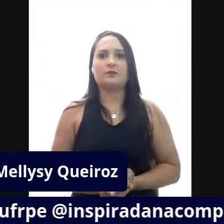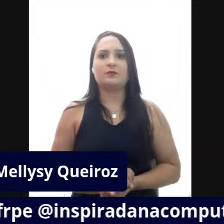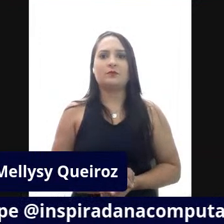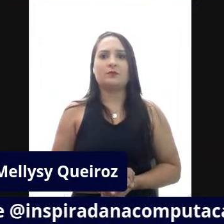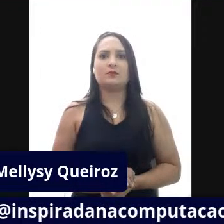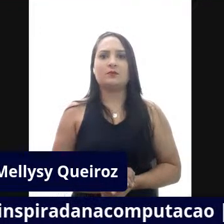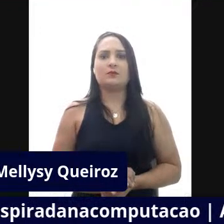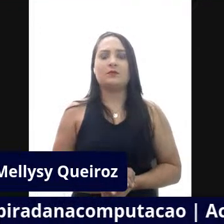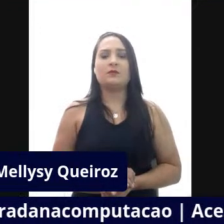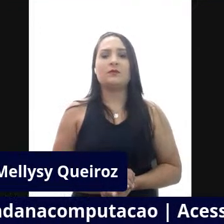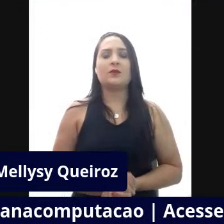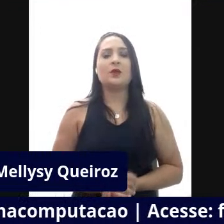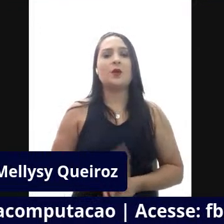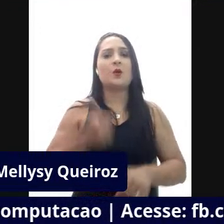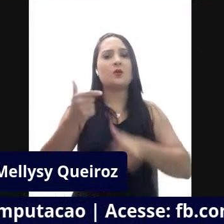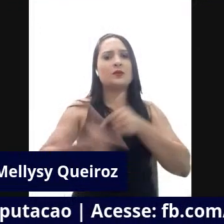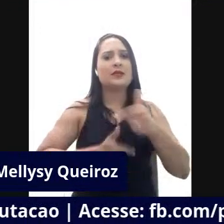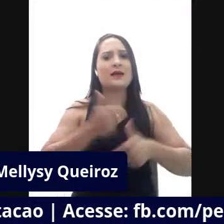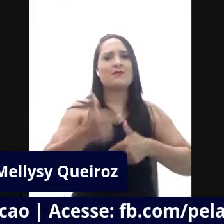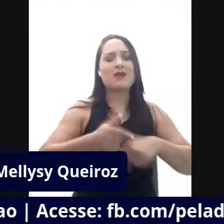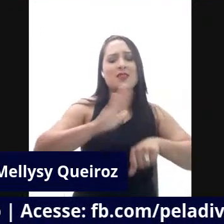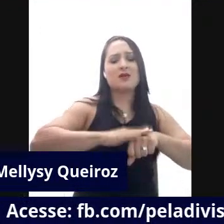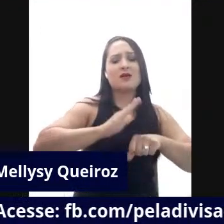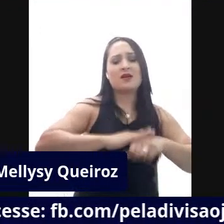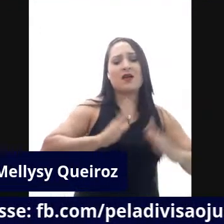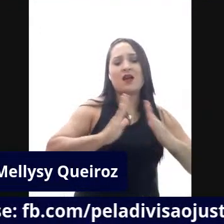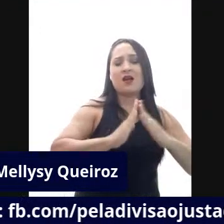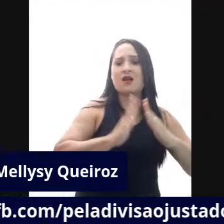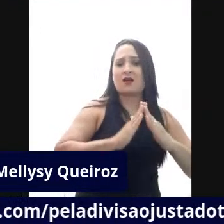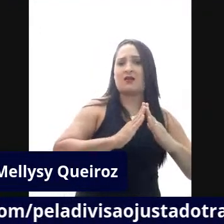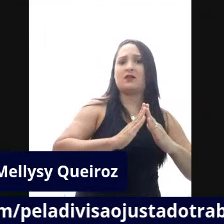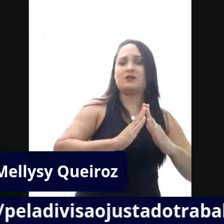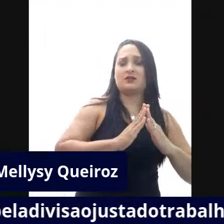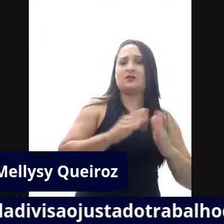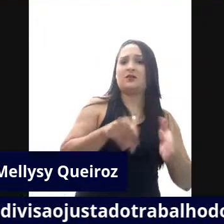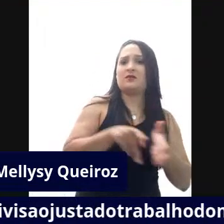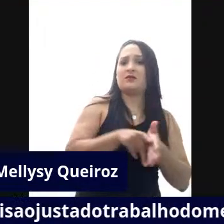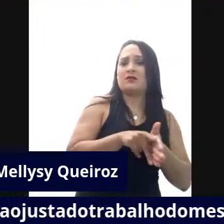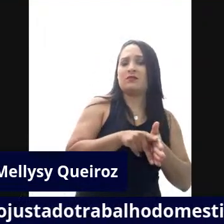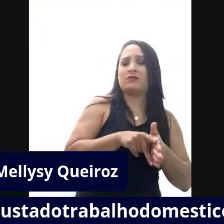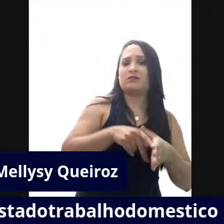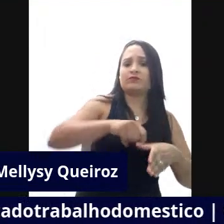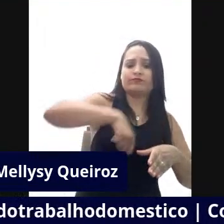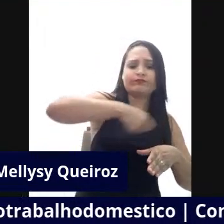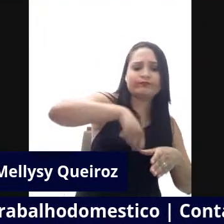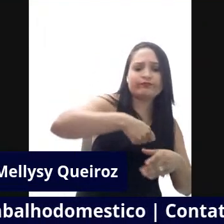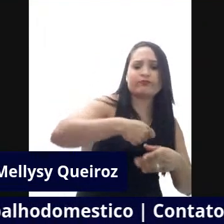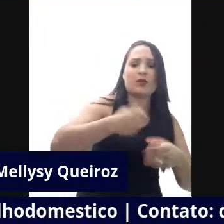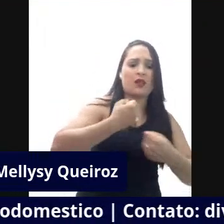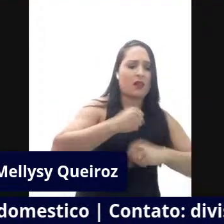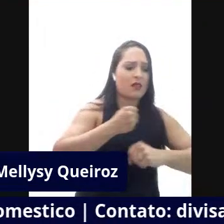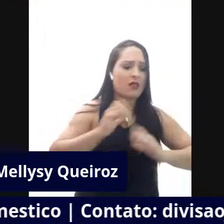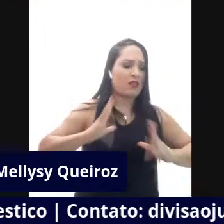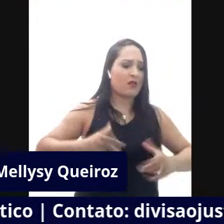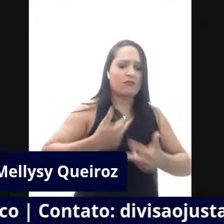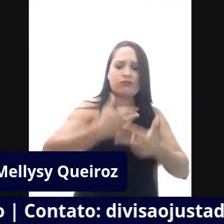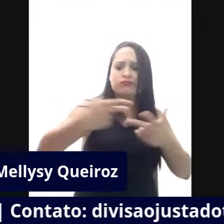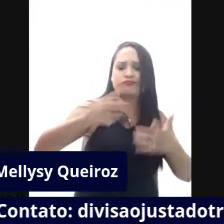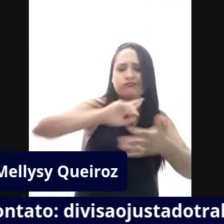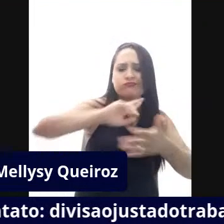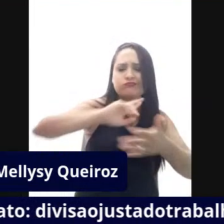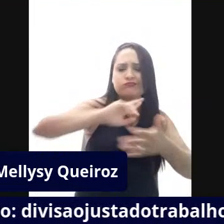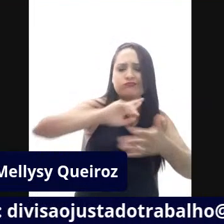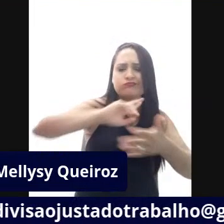doméstico, ele é essa concepção, né, de que contém dois princípios que eles